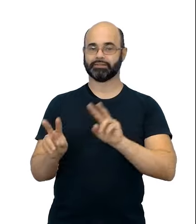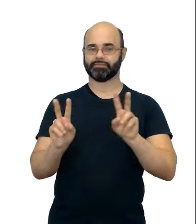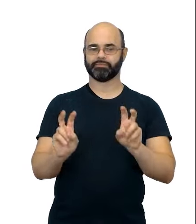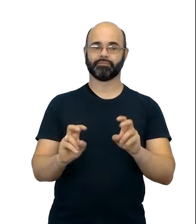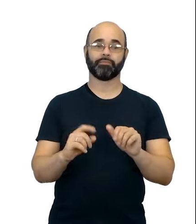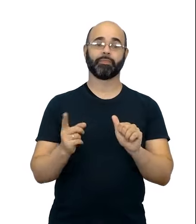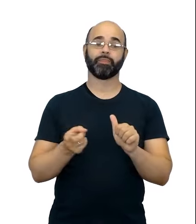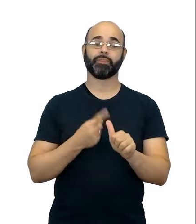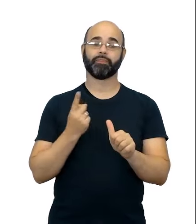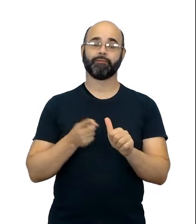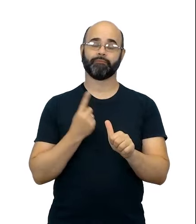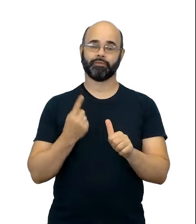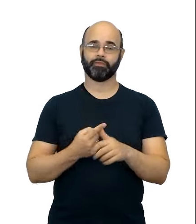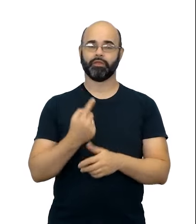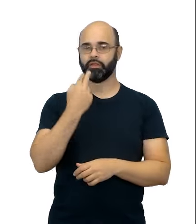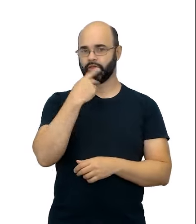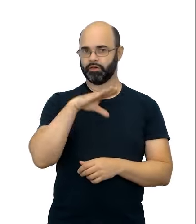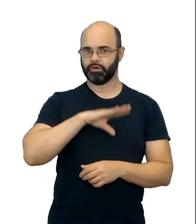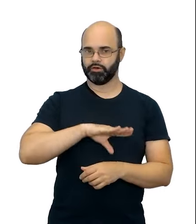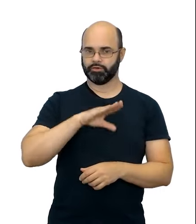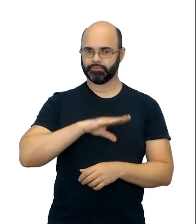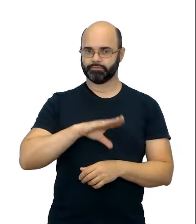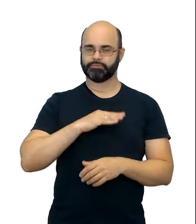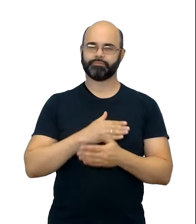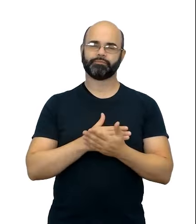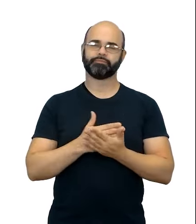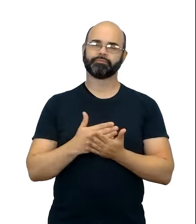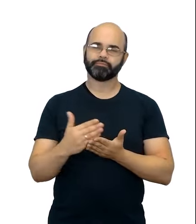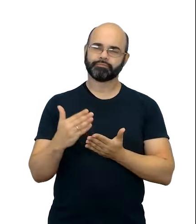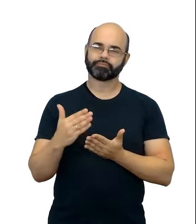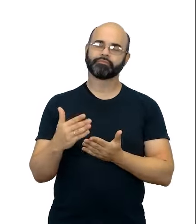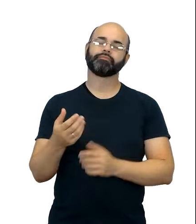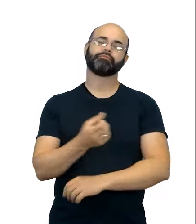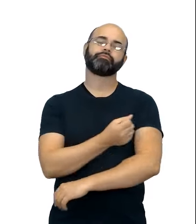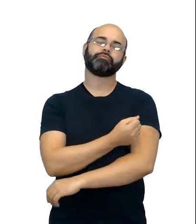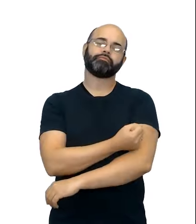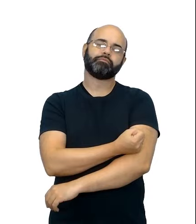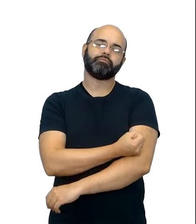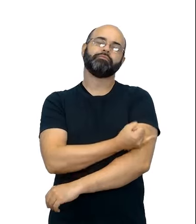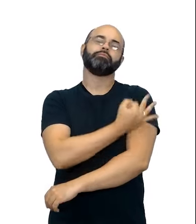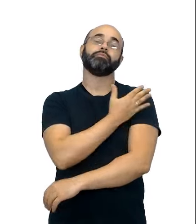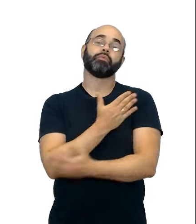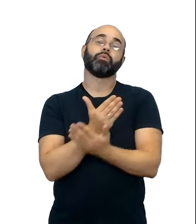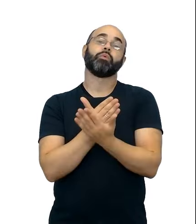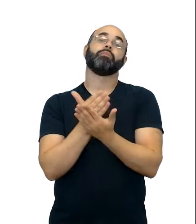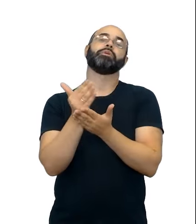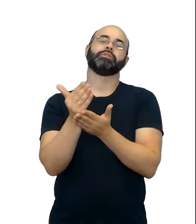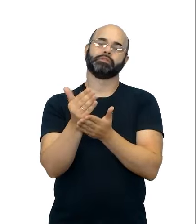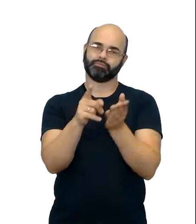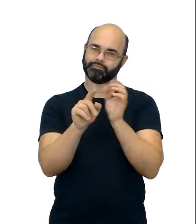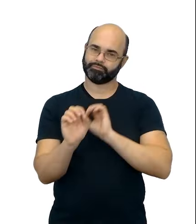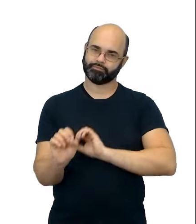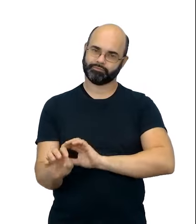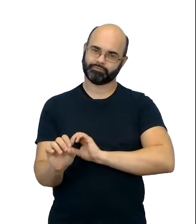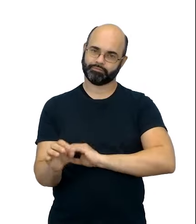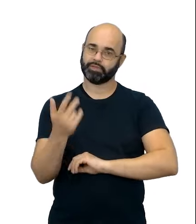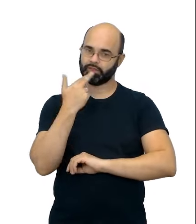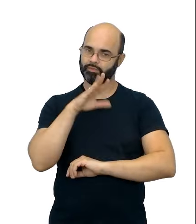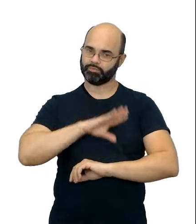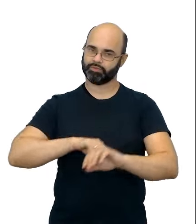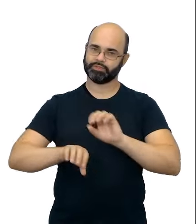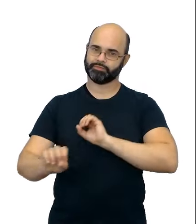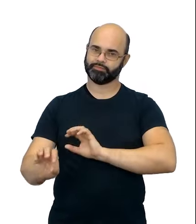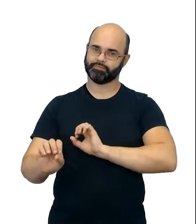o trabalho em língua portuguesa inicia-se desde os anos iniciais. Então, você, a partir do momento em que nós